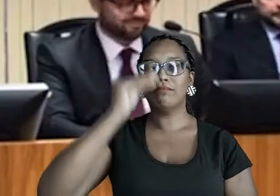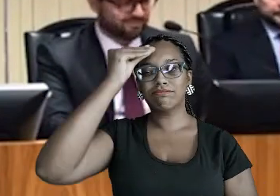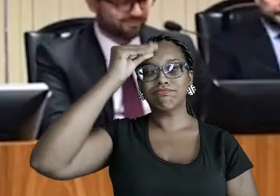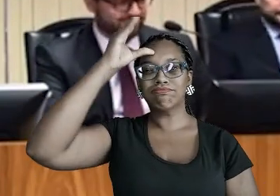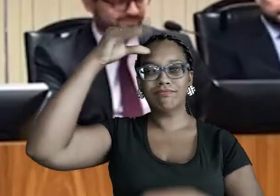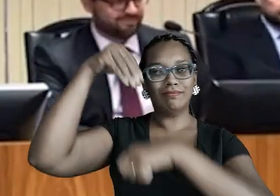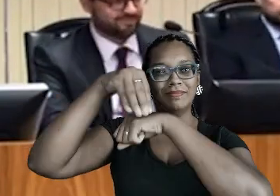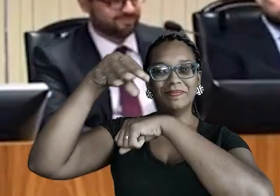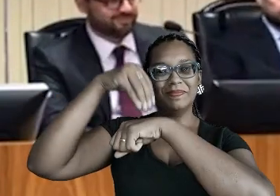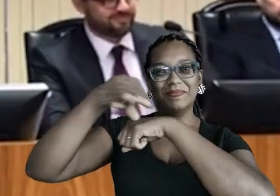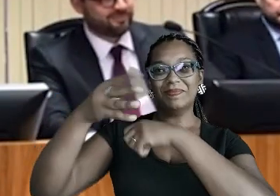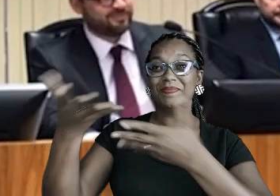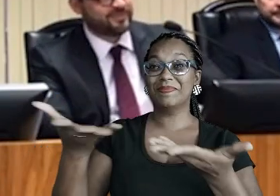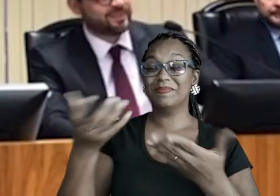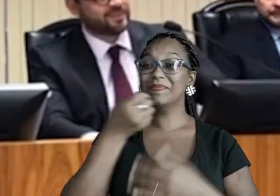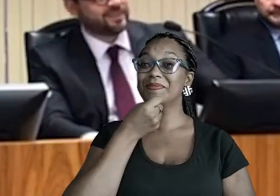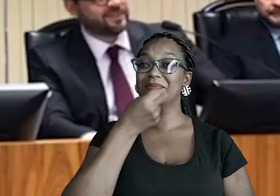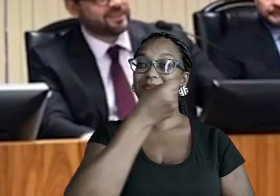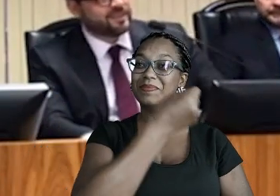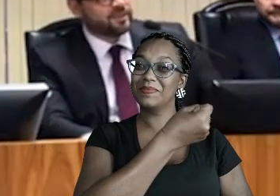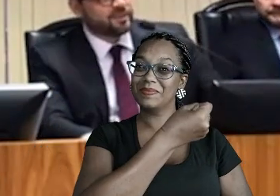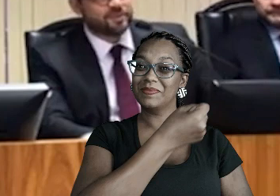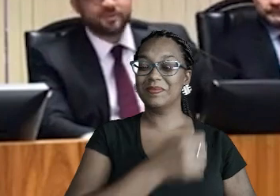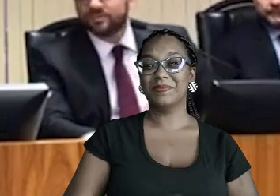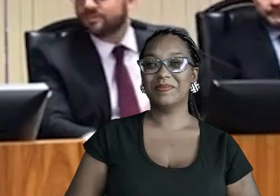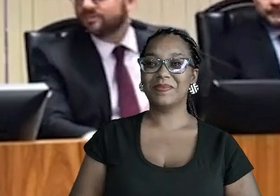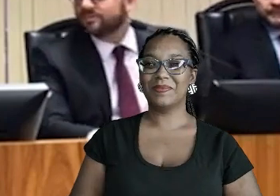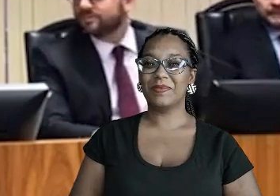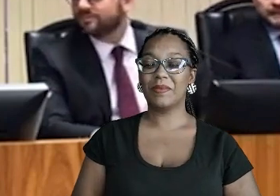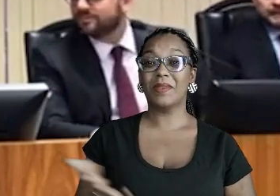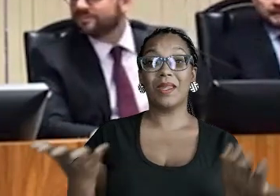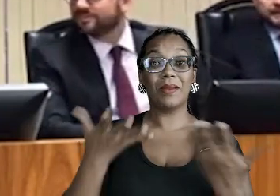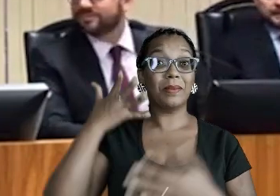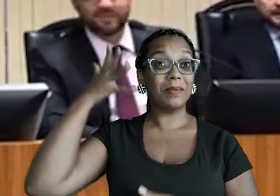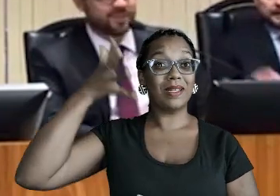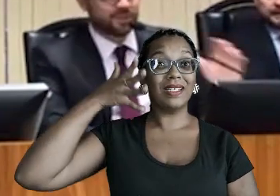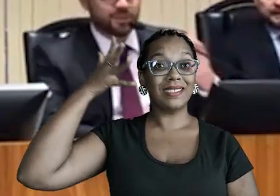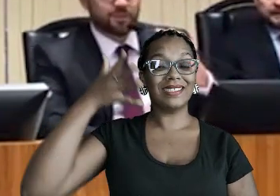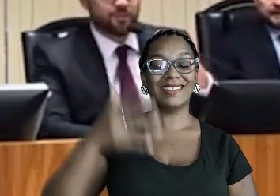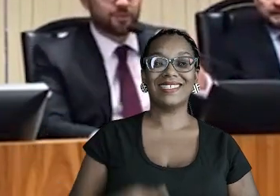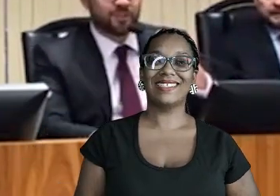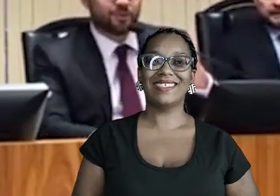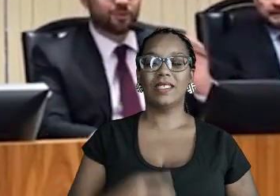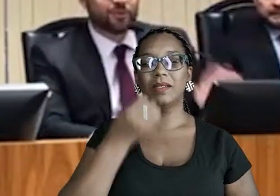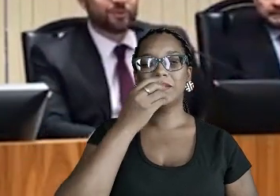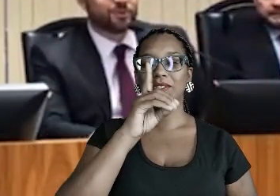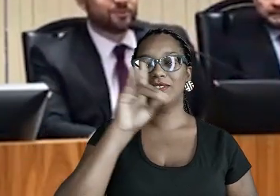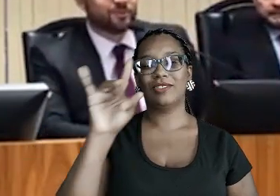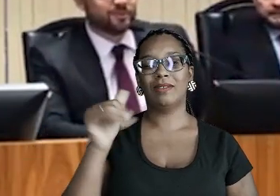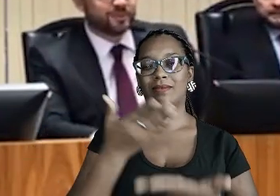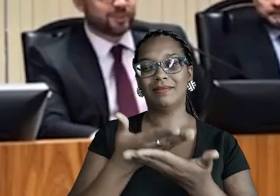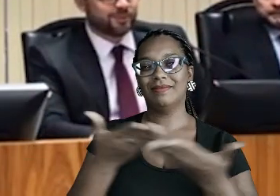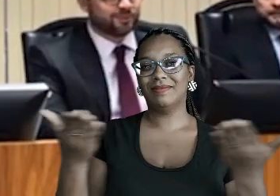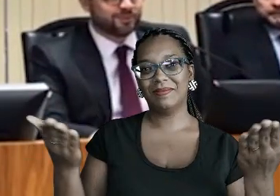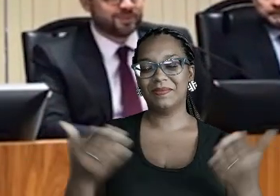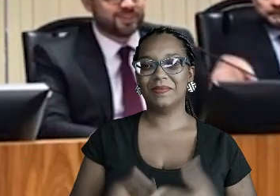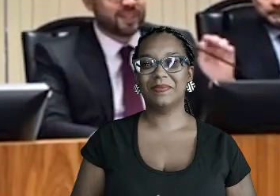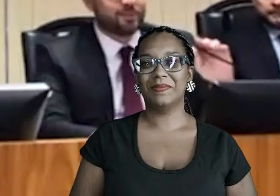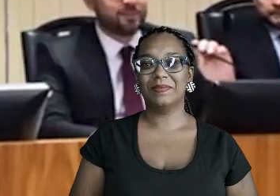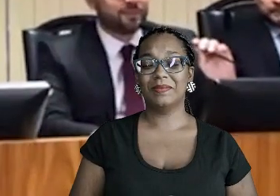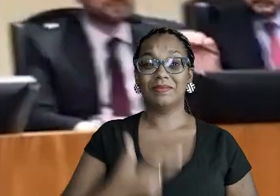as suas considerações passo a palavra Então o nosso palestrante Bom dia a todos então